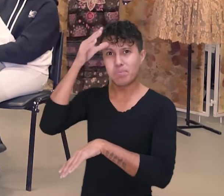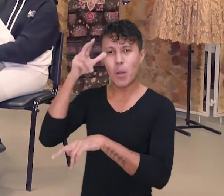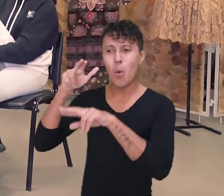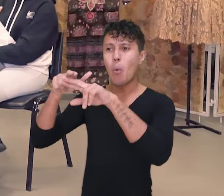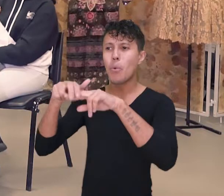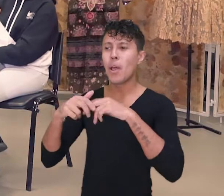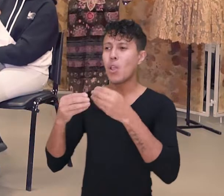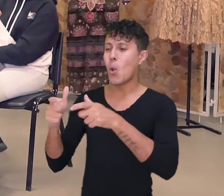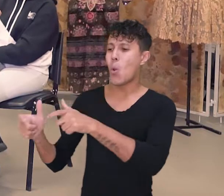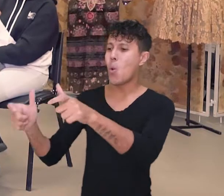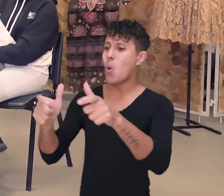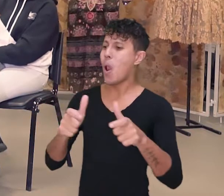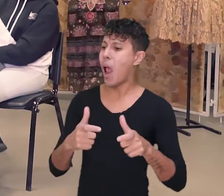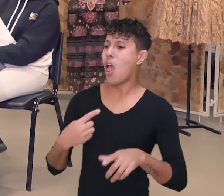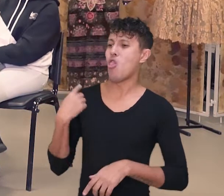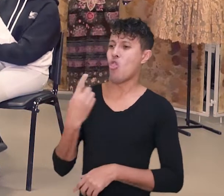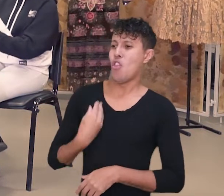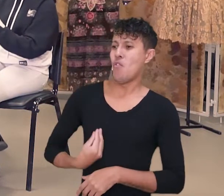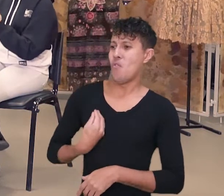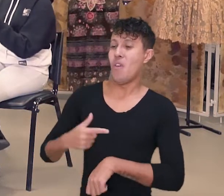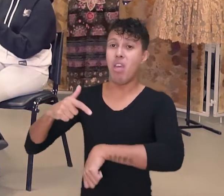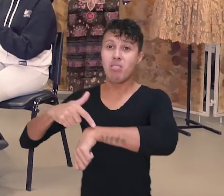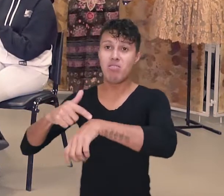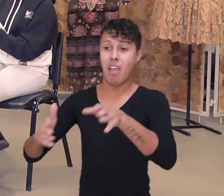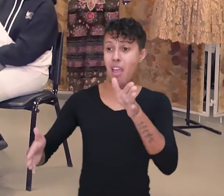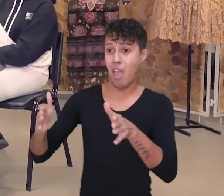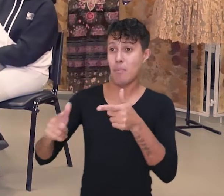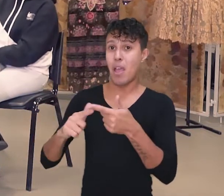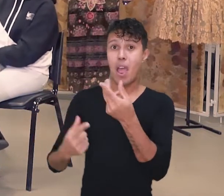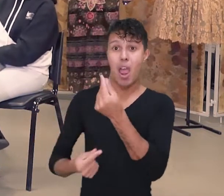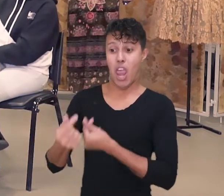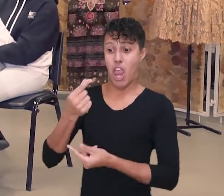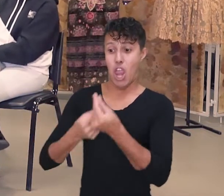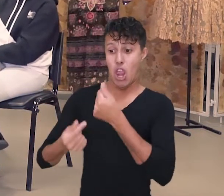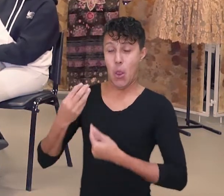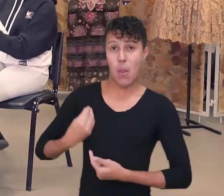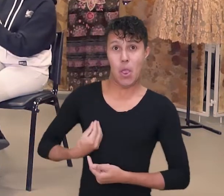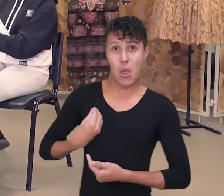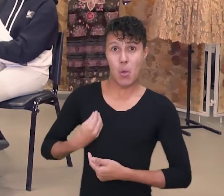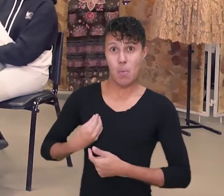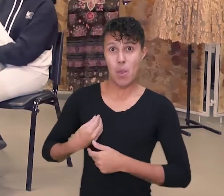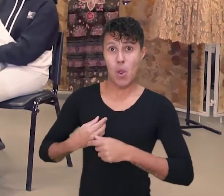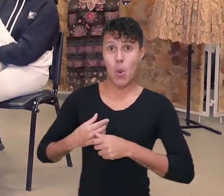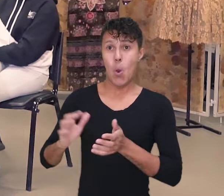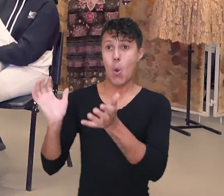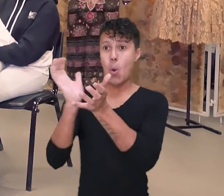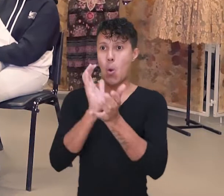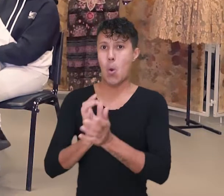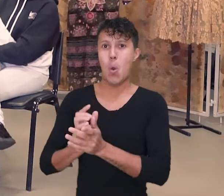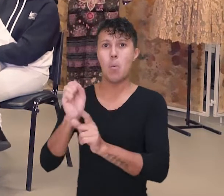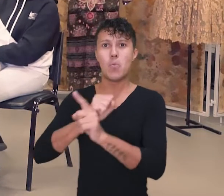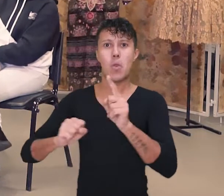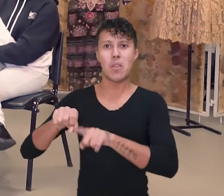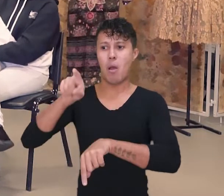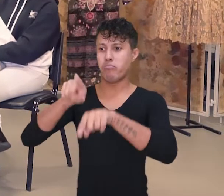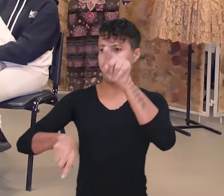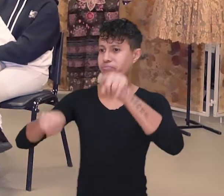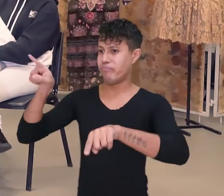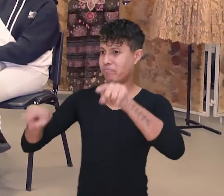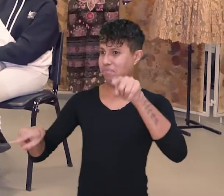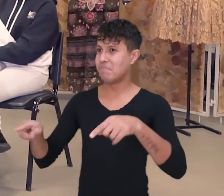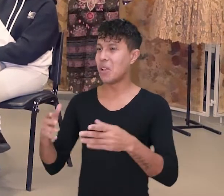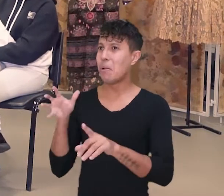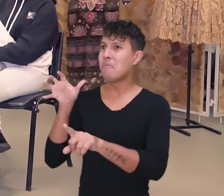que os locais onde a gente mora influencia isso, como as nossas situações econômicas, nossas situações de classe influenciam isso, sabe?